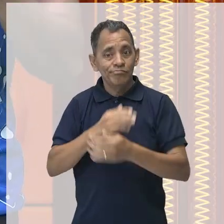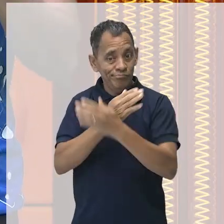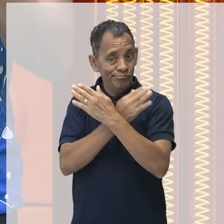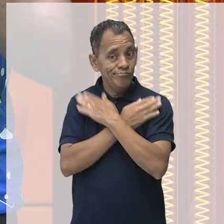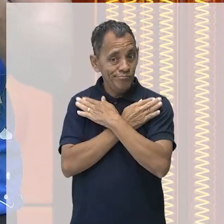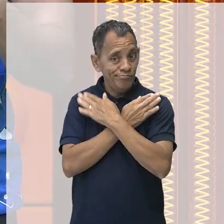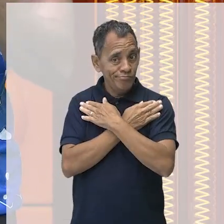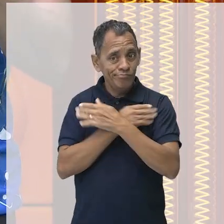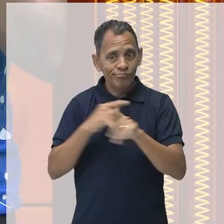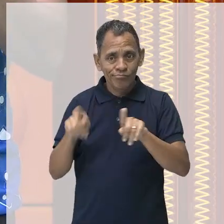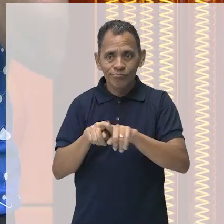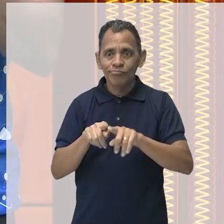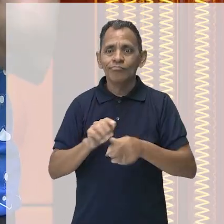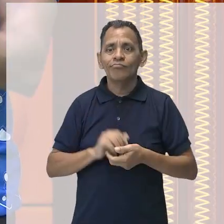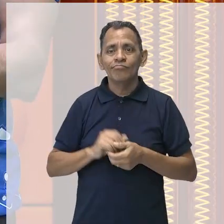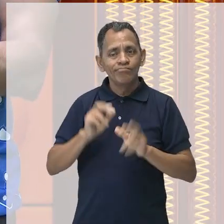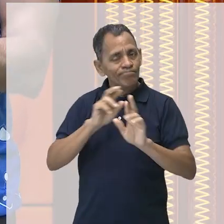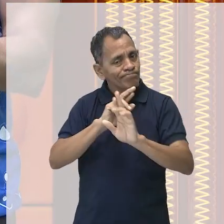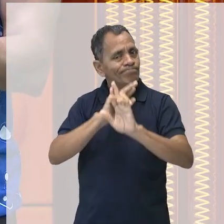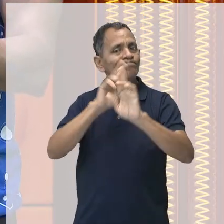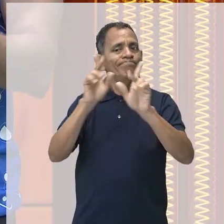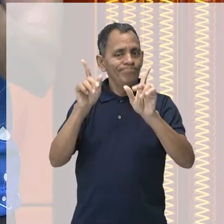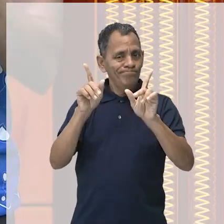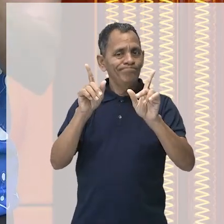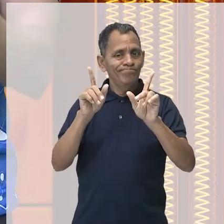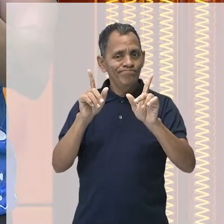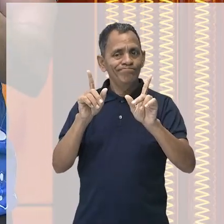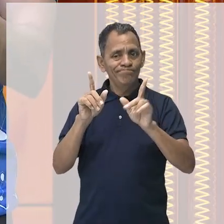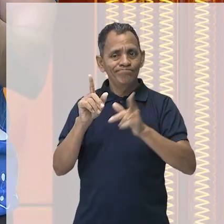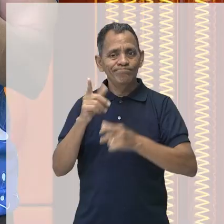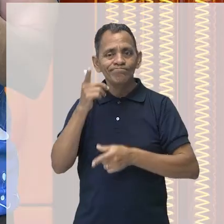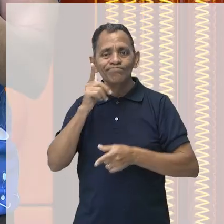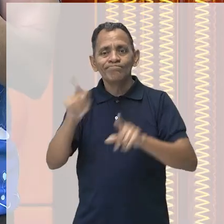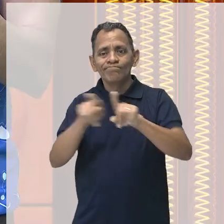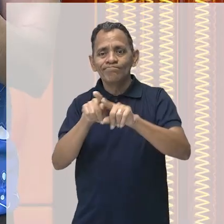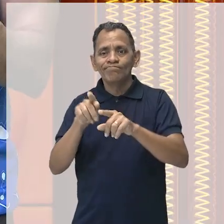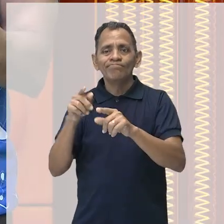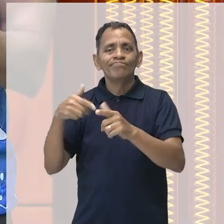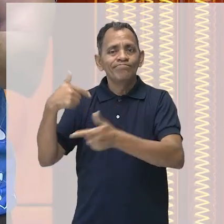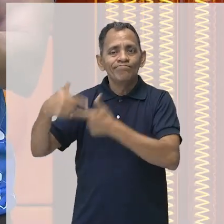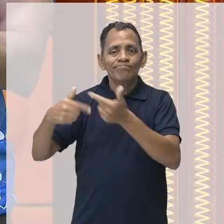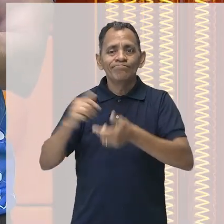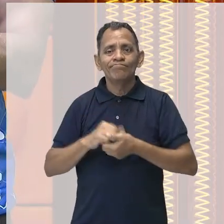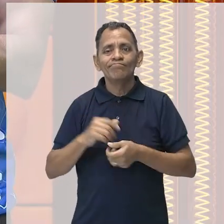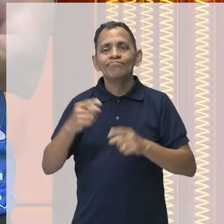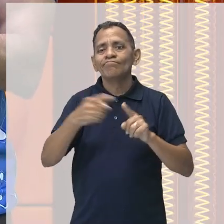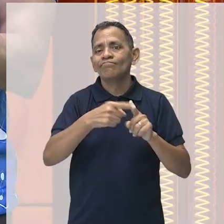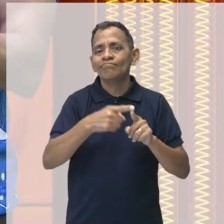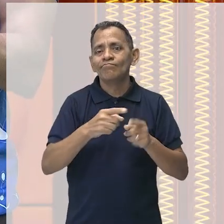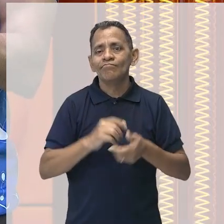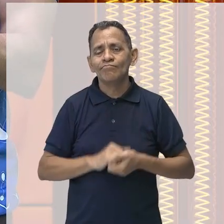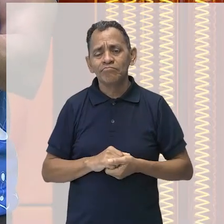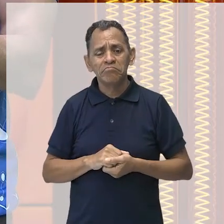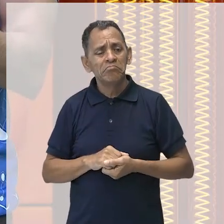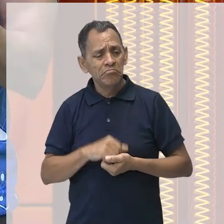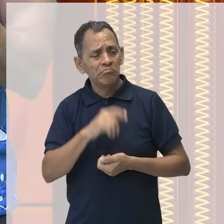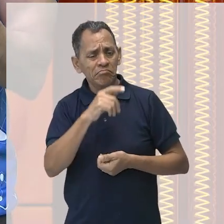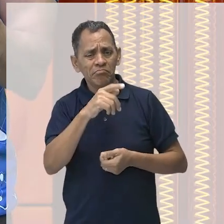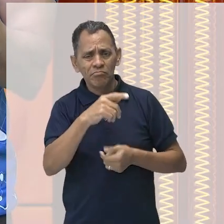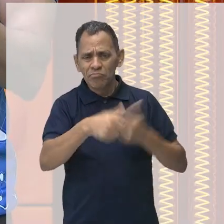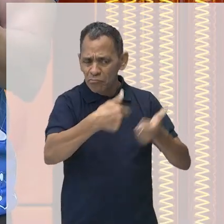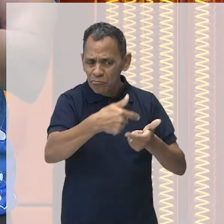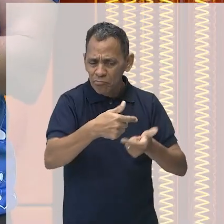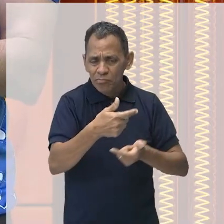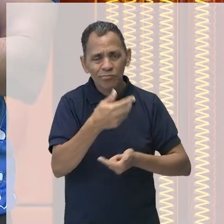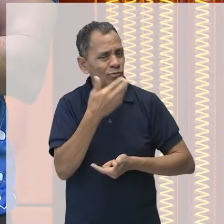vai ficando cada vez mais difícil você conseguir um emprego. Que emprego você consegue? Tipo, um emprego que não exige tanta qualificação, mas que